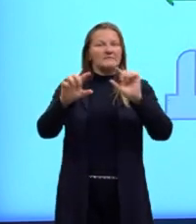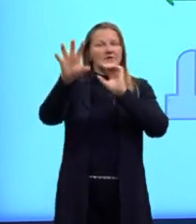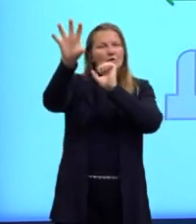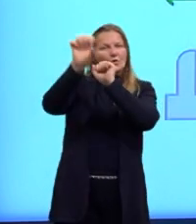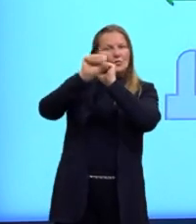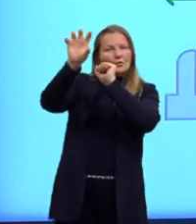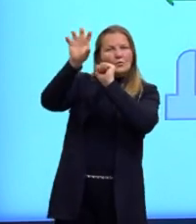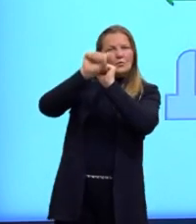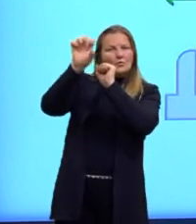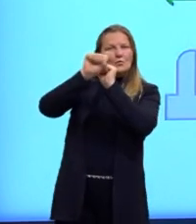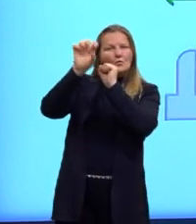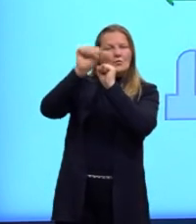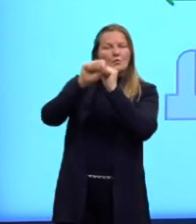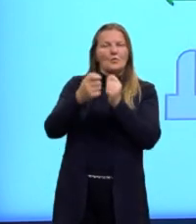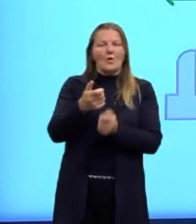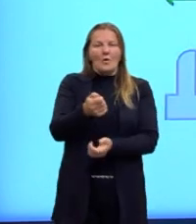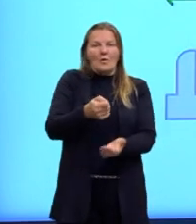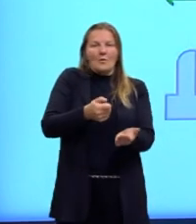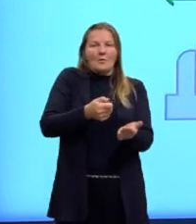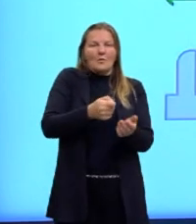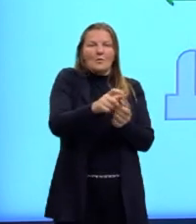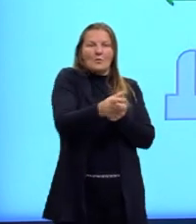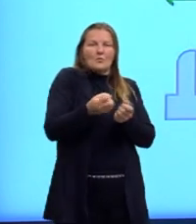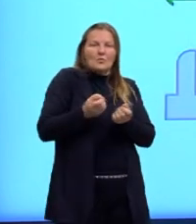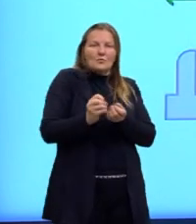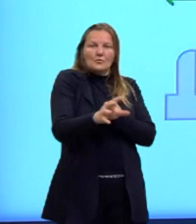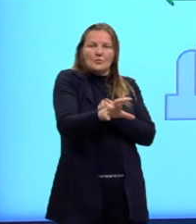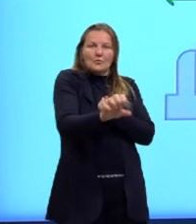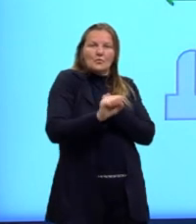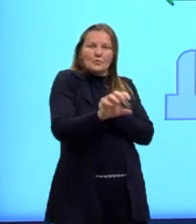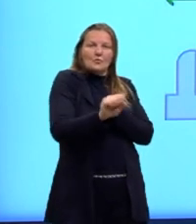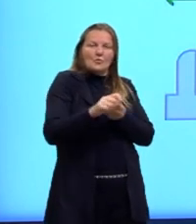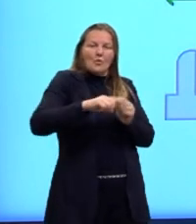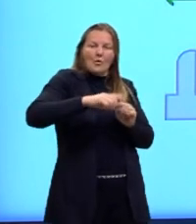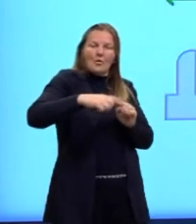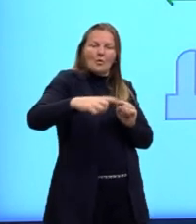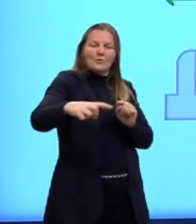radar, o controle remoto também emite, né, um tipo de onda